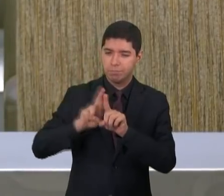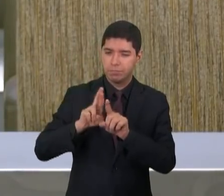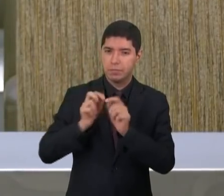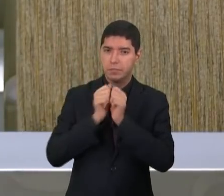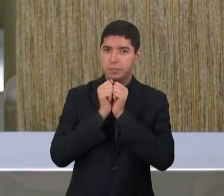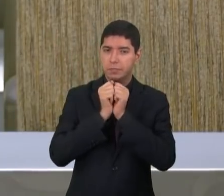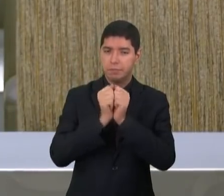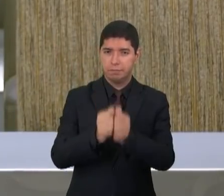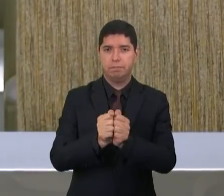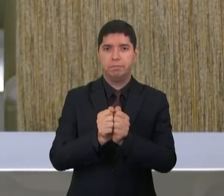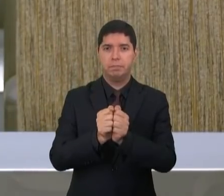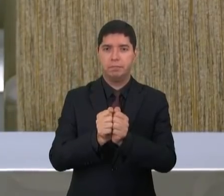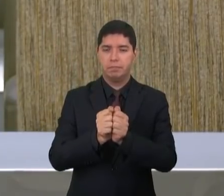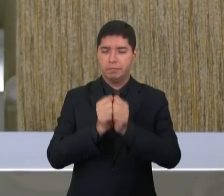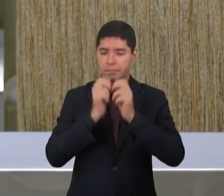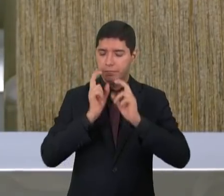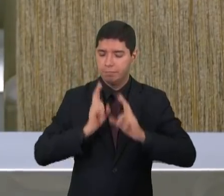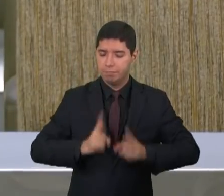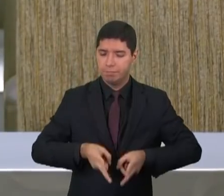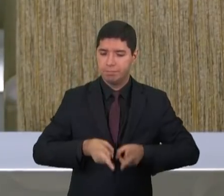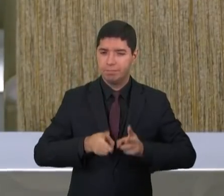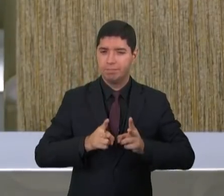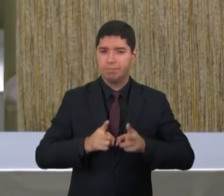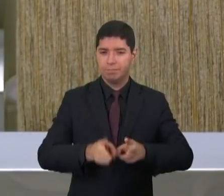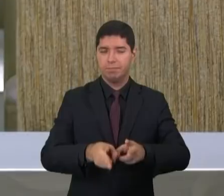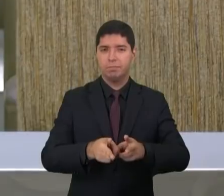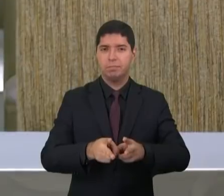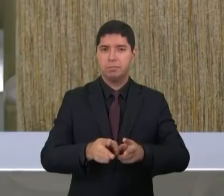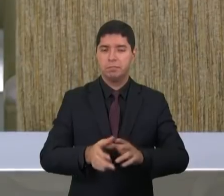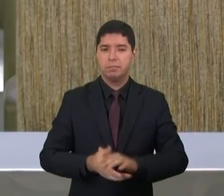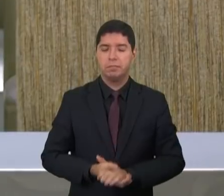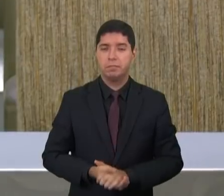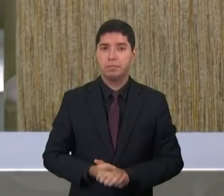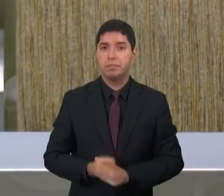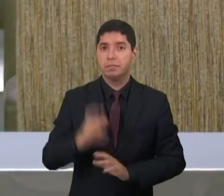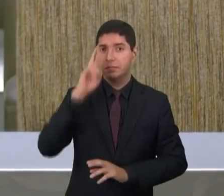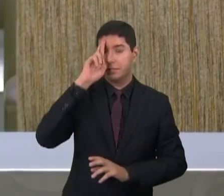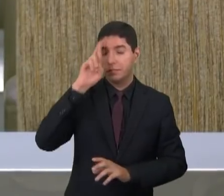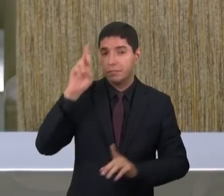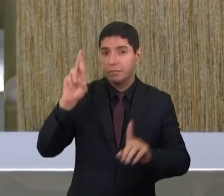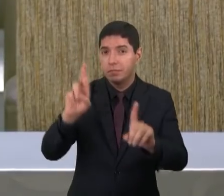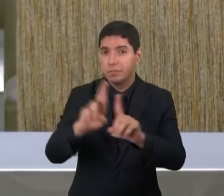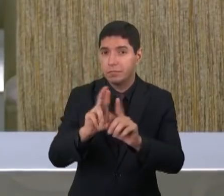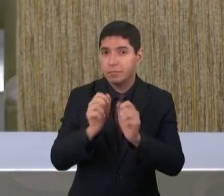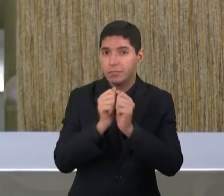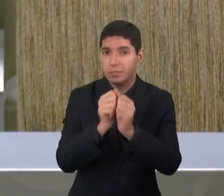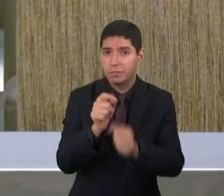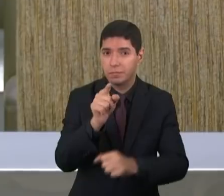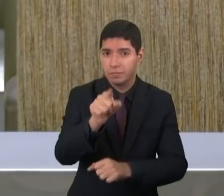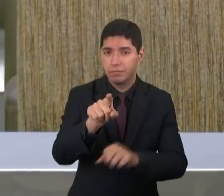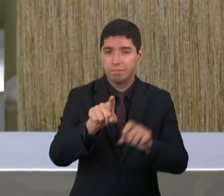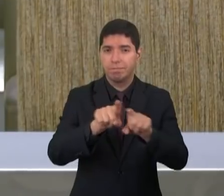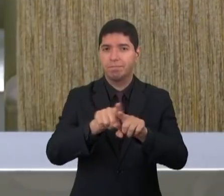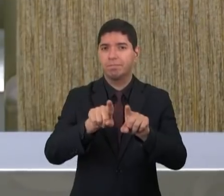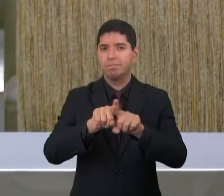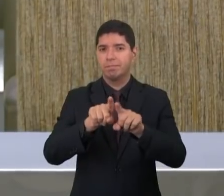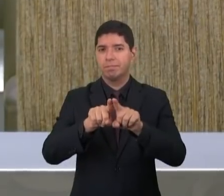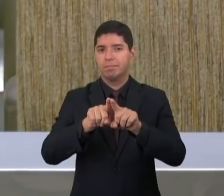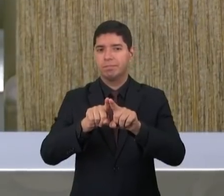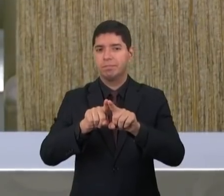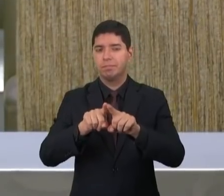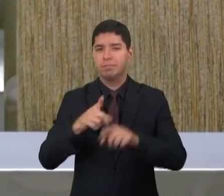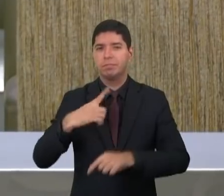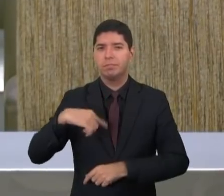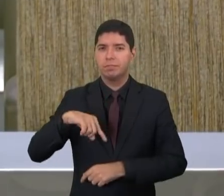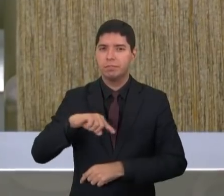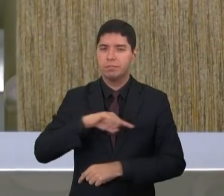lado. O Senhor está do seu lado. O Senhor está do